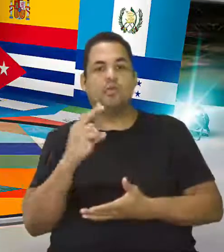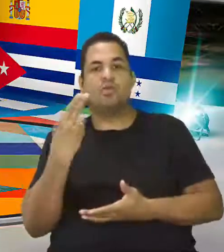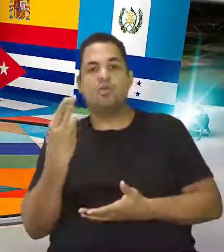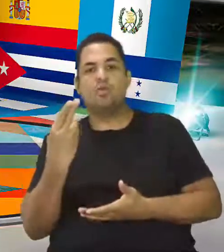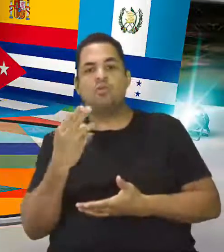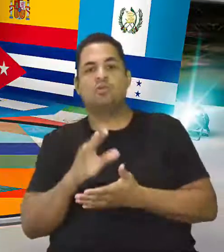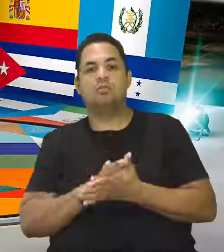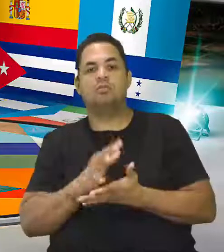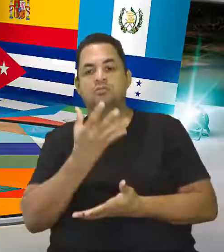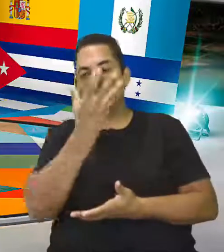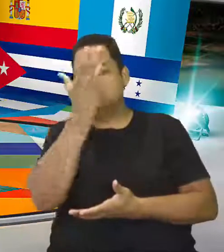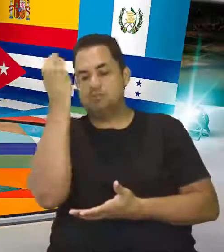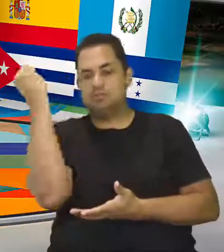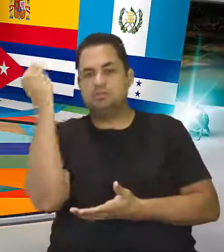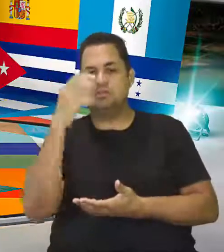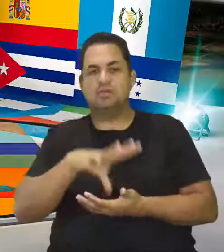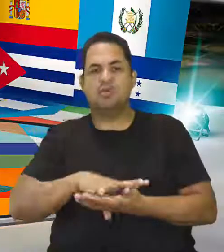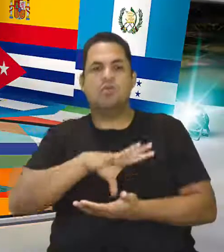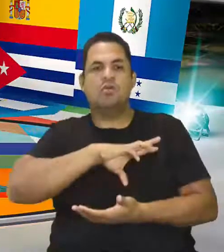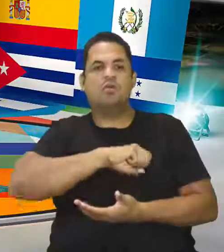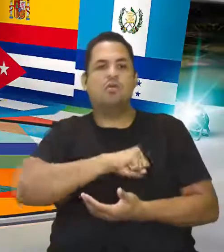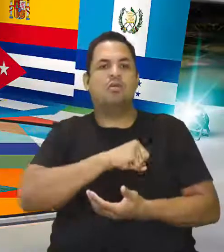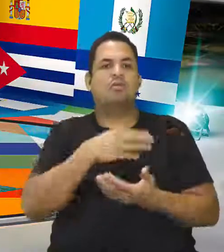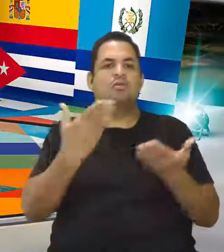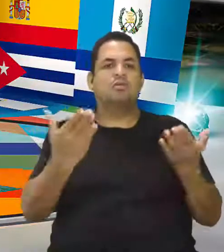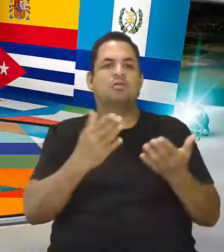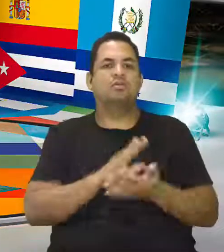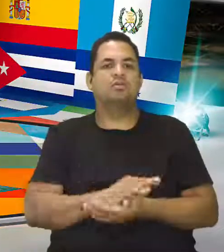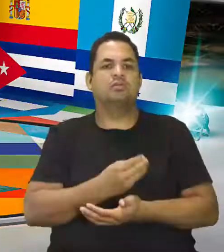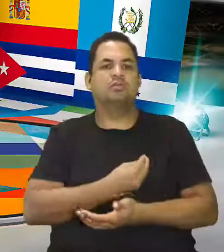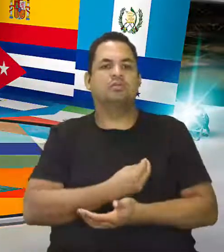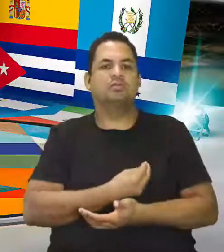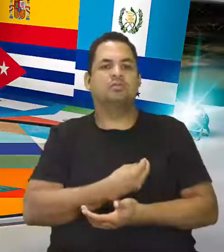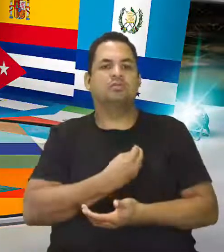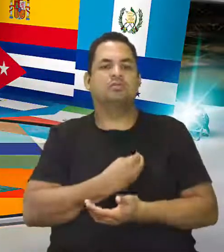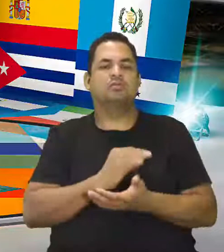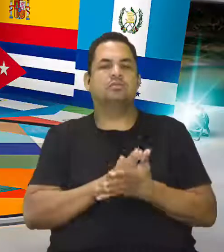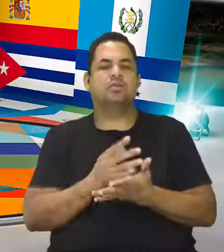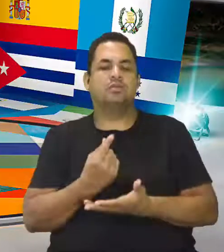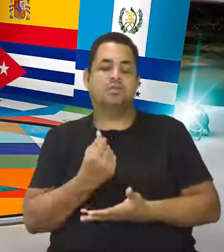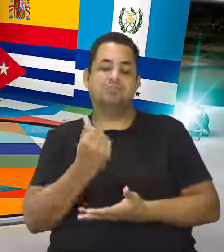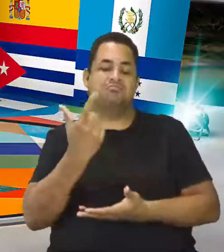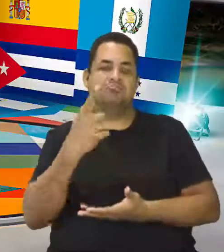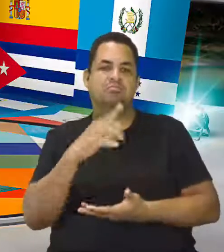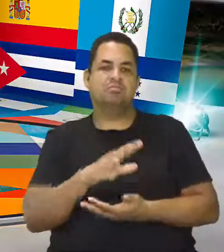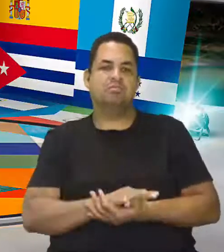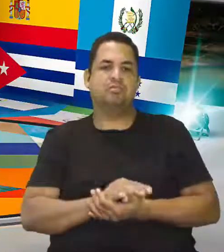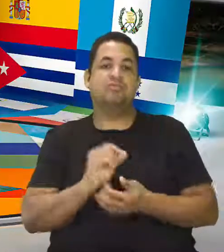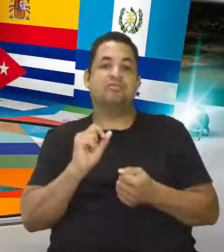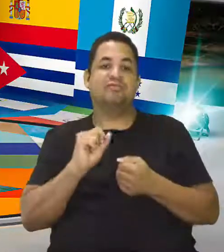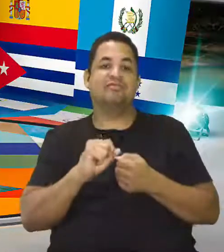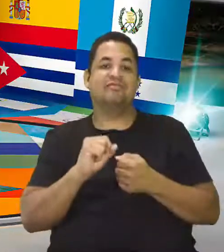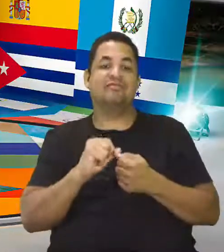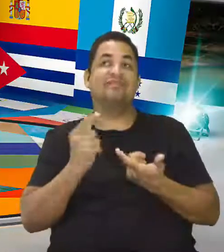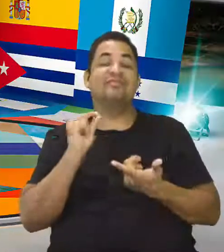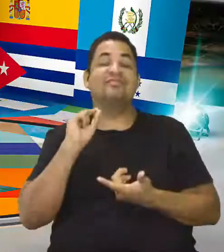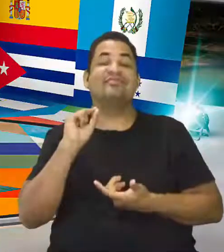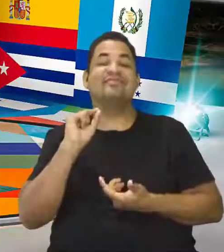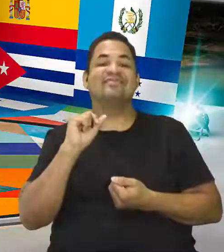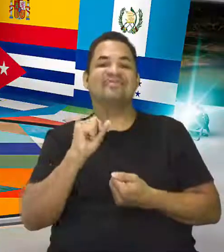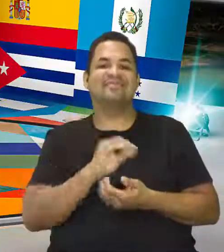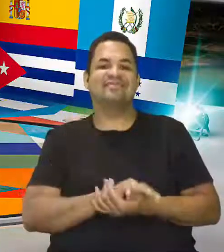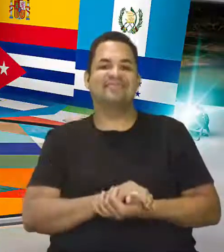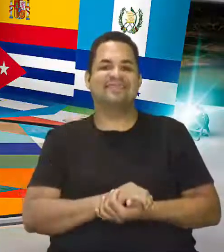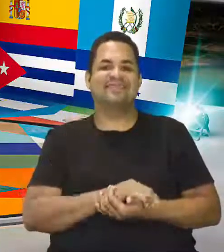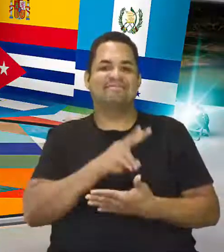ele esquecer o grande amor da vida dele e ali viver a sua vida de riqueza. E o que será que ele escolheu? Ah, agora vocês vão